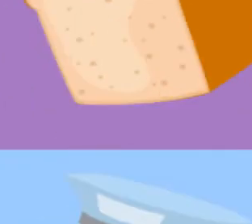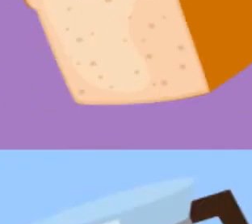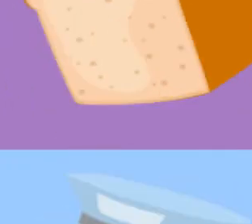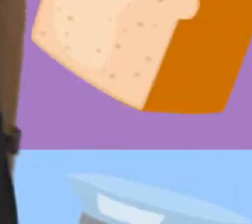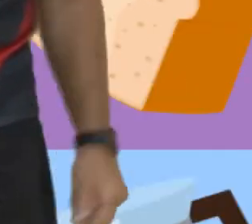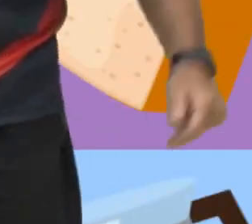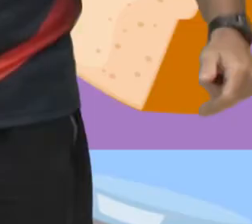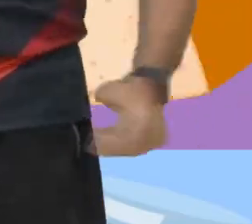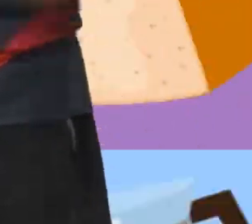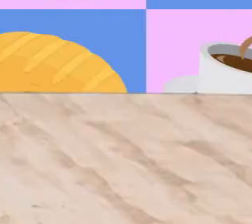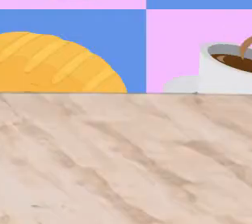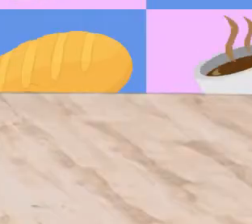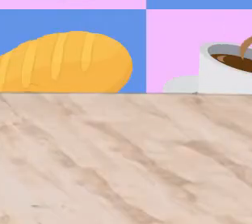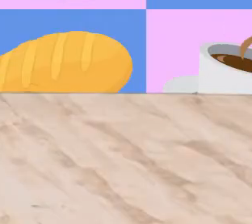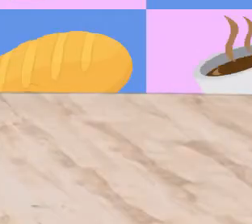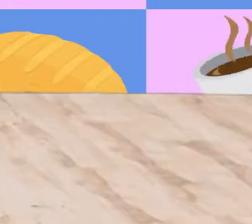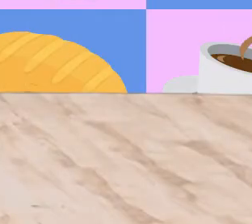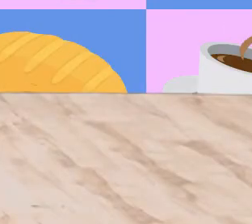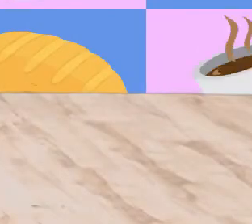Eu vou tomar o meu.